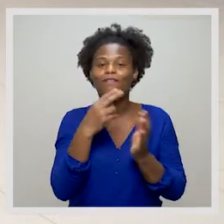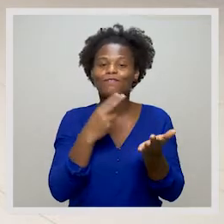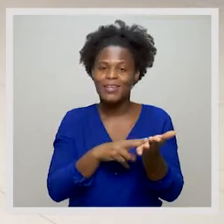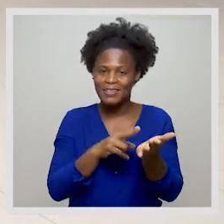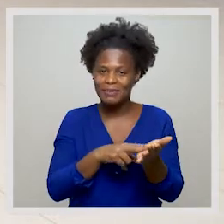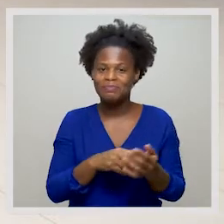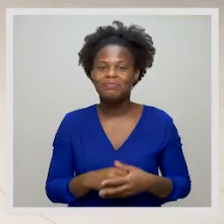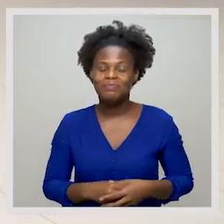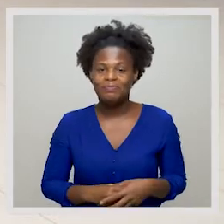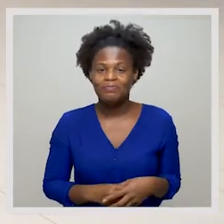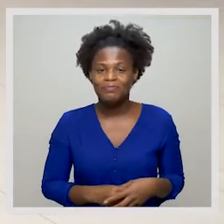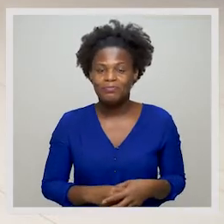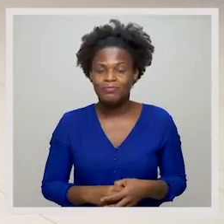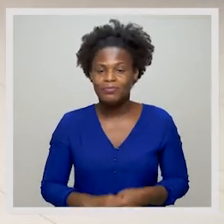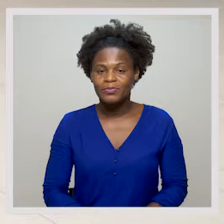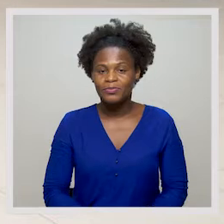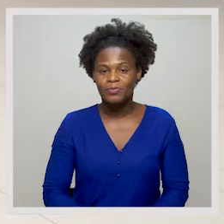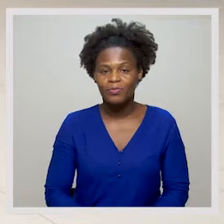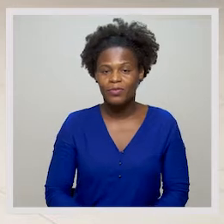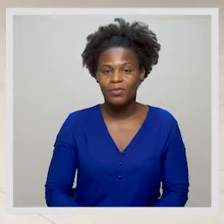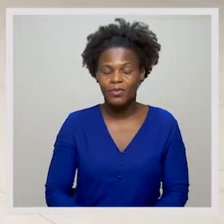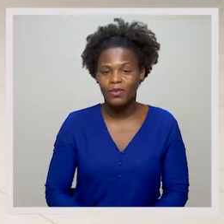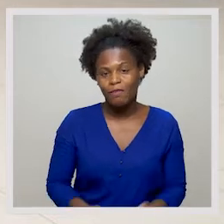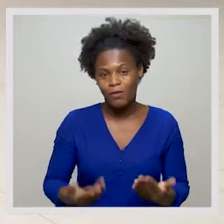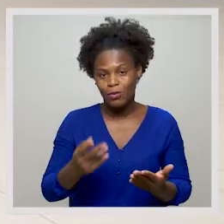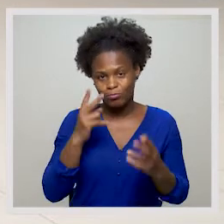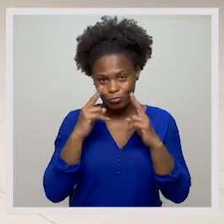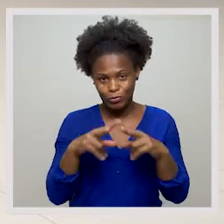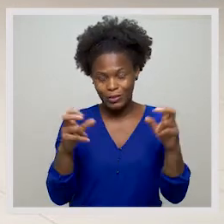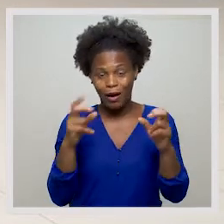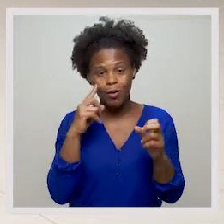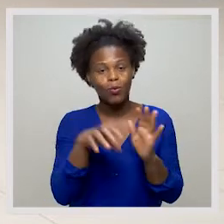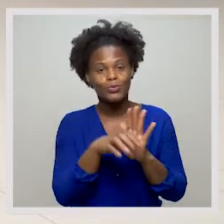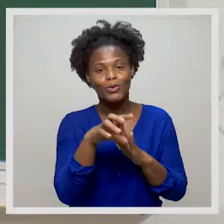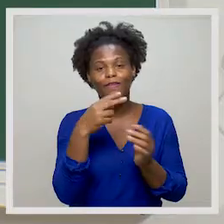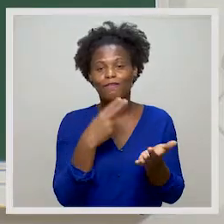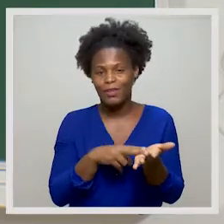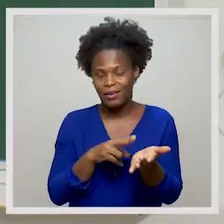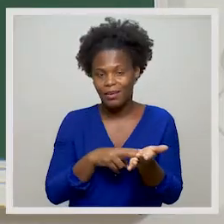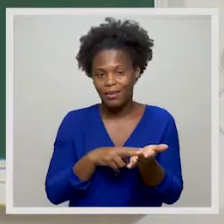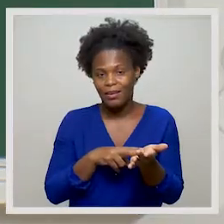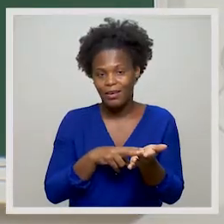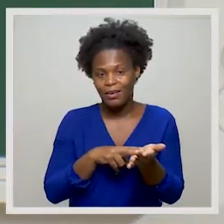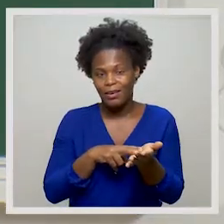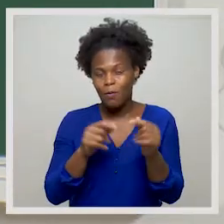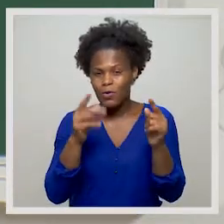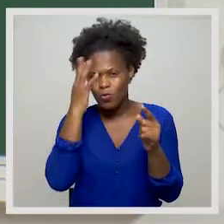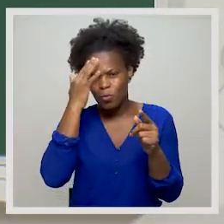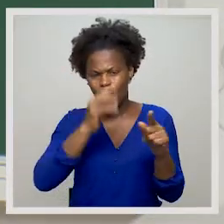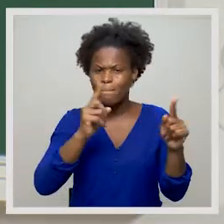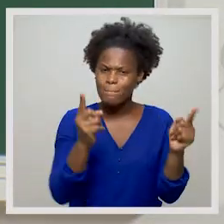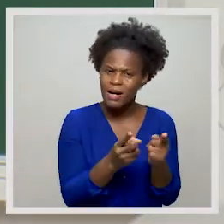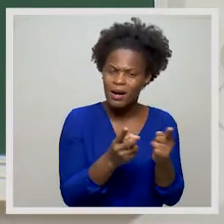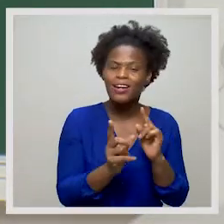condição verdadeira. Vou encontrar uma condição verdadeira. Então, o